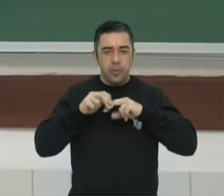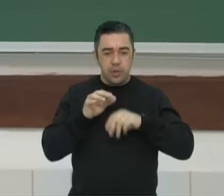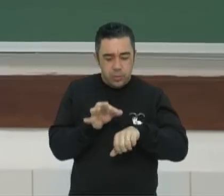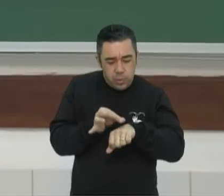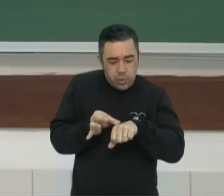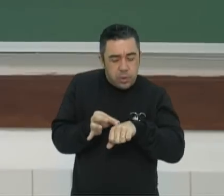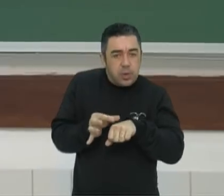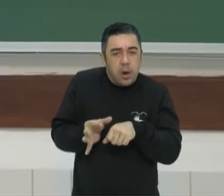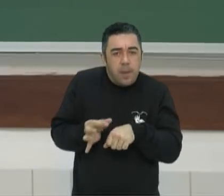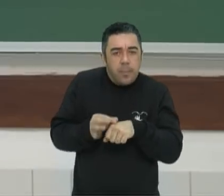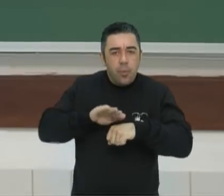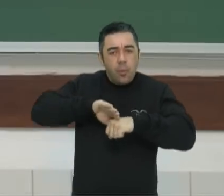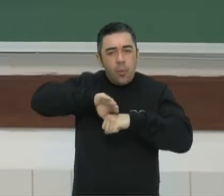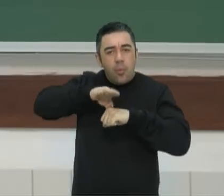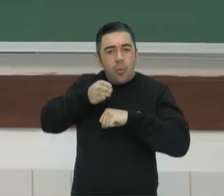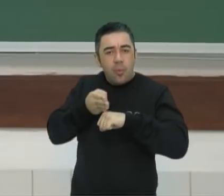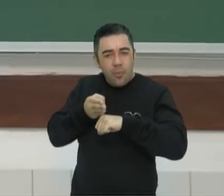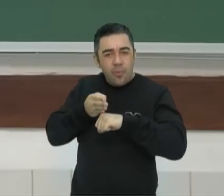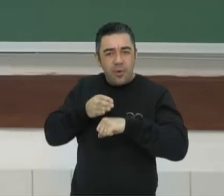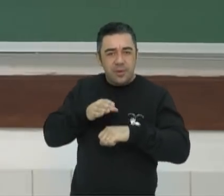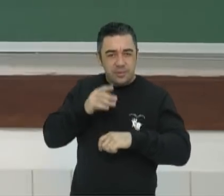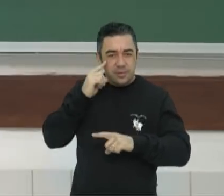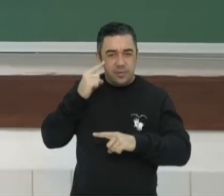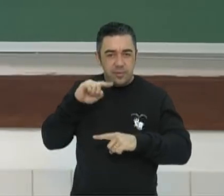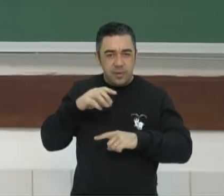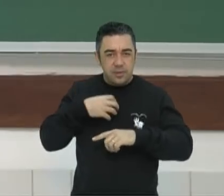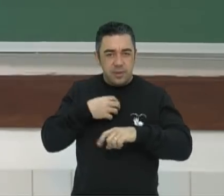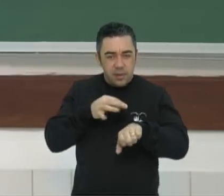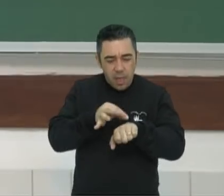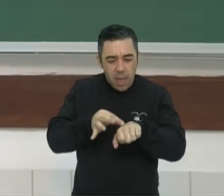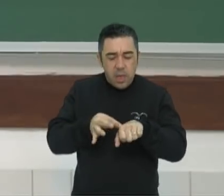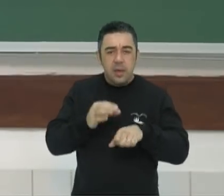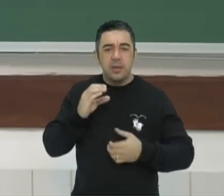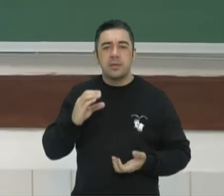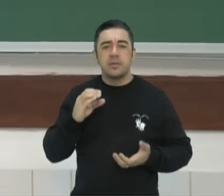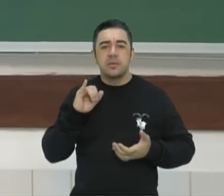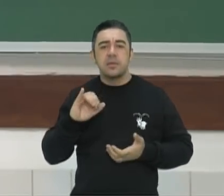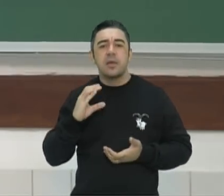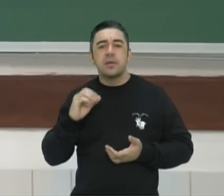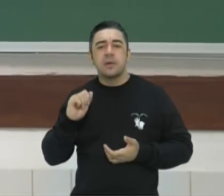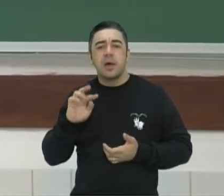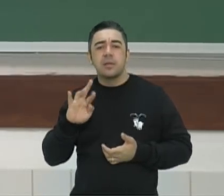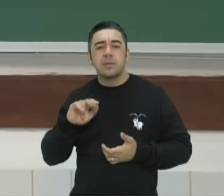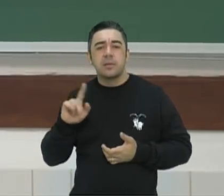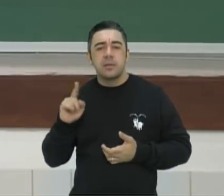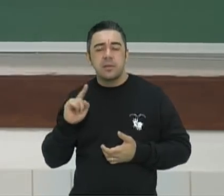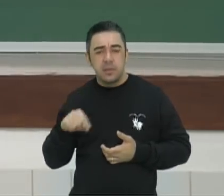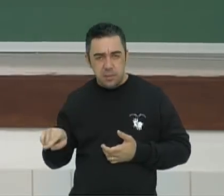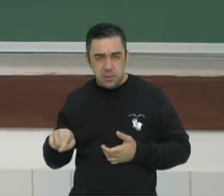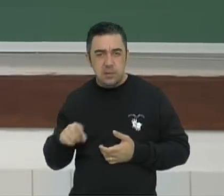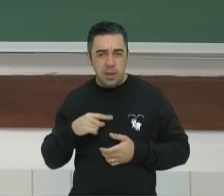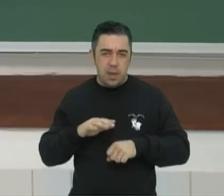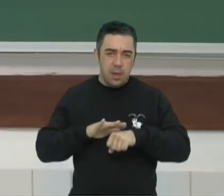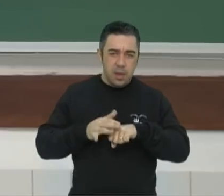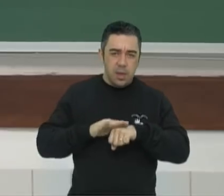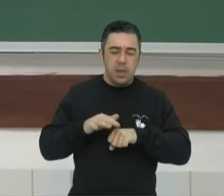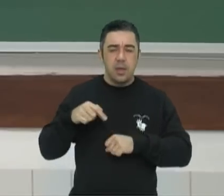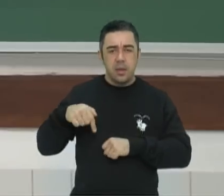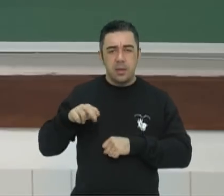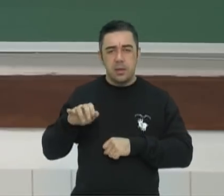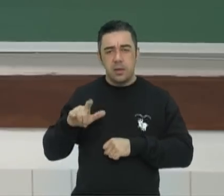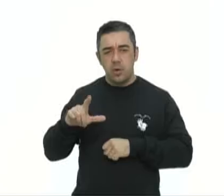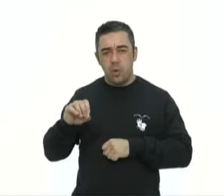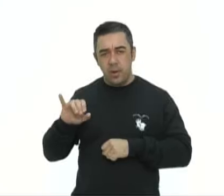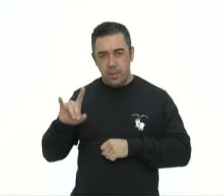O excesso, né, pode gerar aquilo que a gente, né, vai chamar de marca lá de queloide, né? Depois a gente vai ver mais